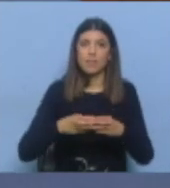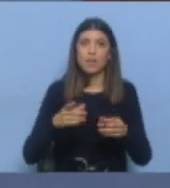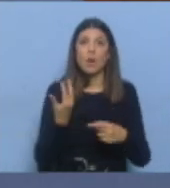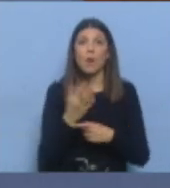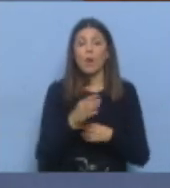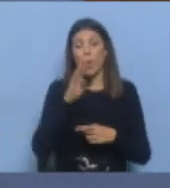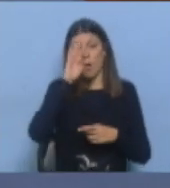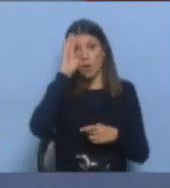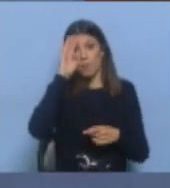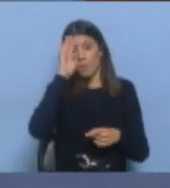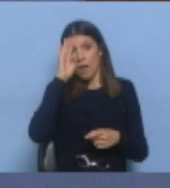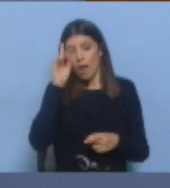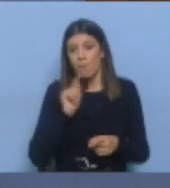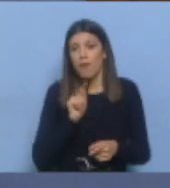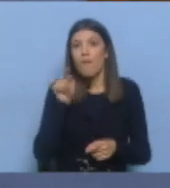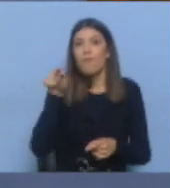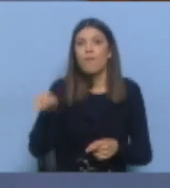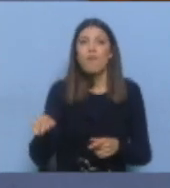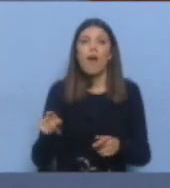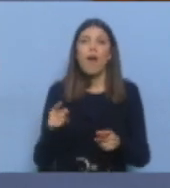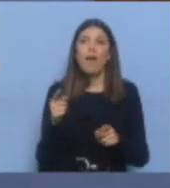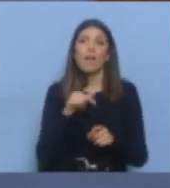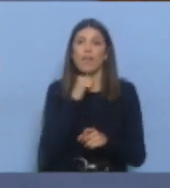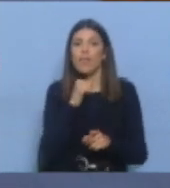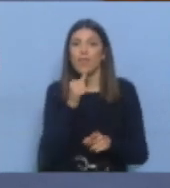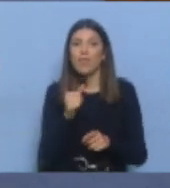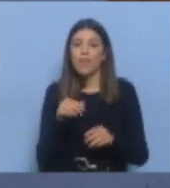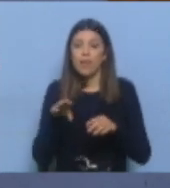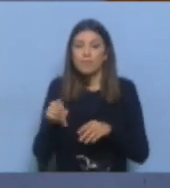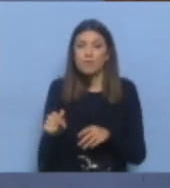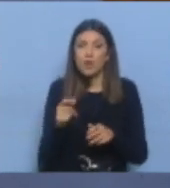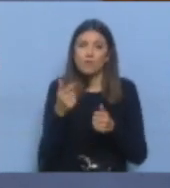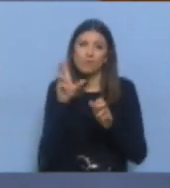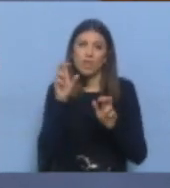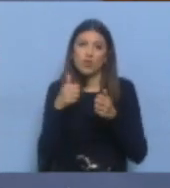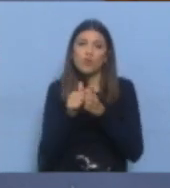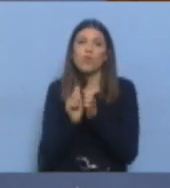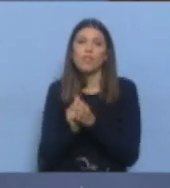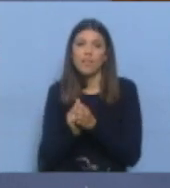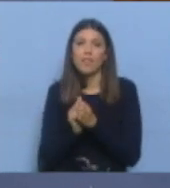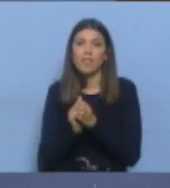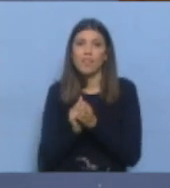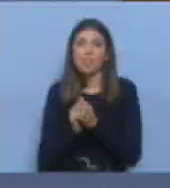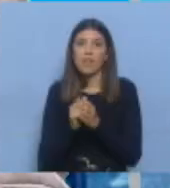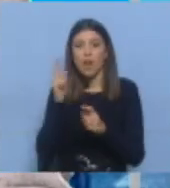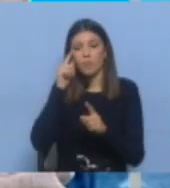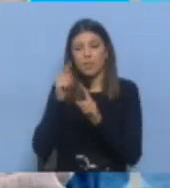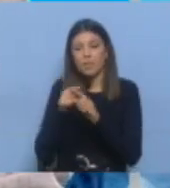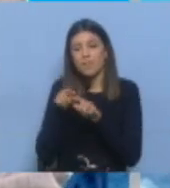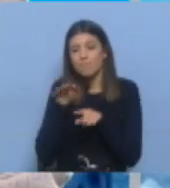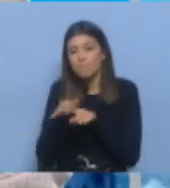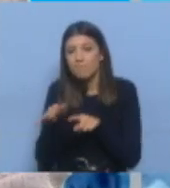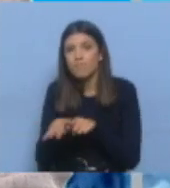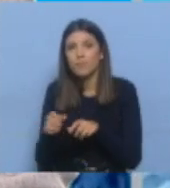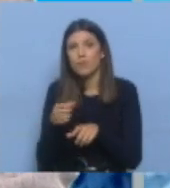igrejas mais nós passámos em revista as viagens do ano passado, de 2019, e não há nenhuma viagem propriamente dita a um país de maioria